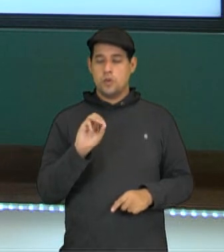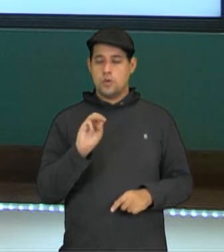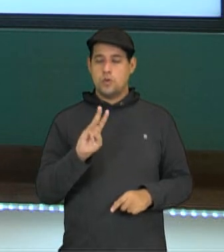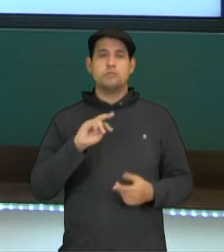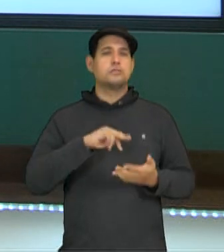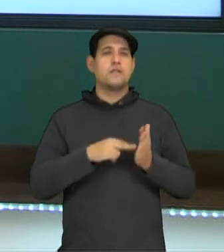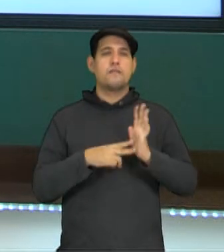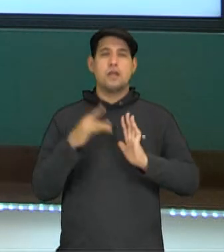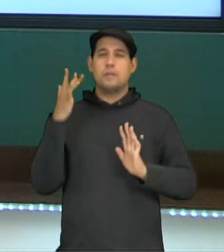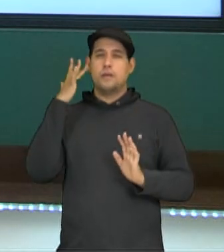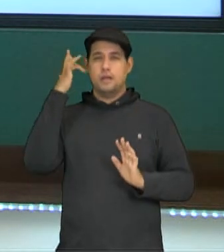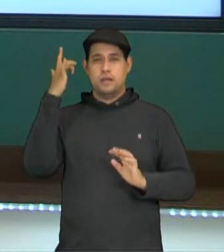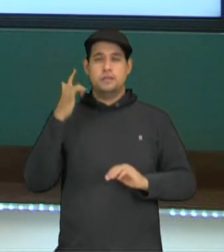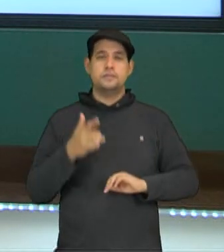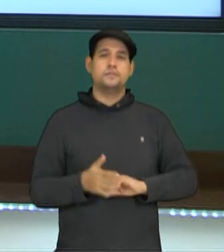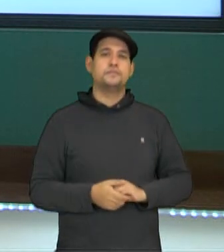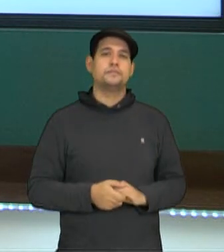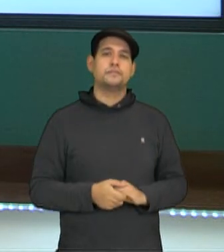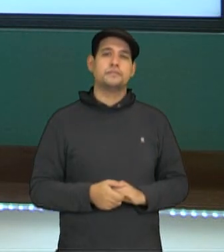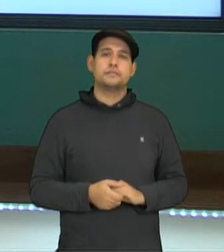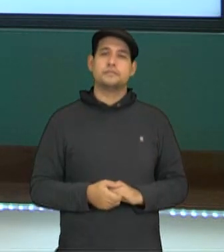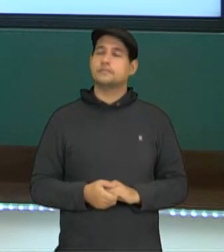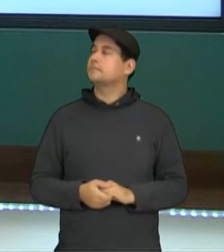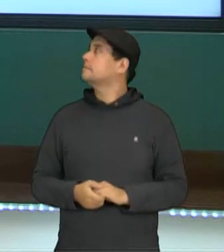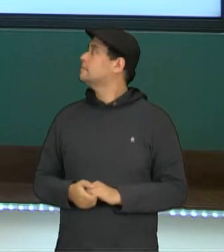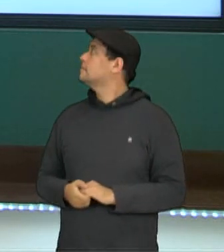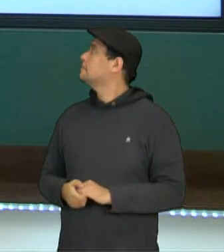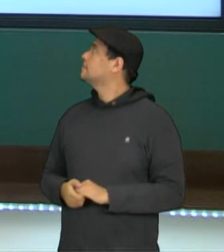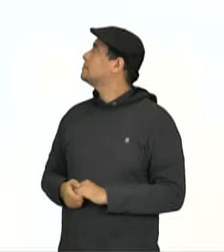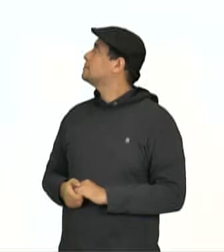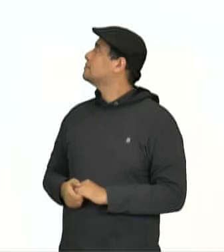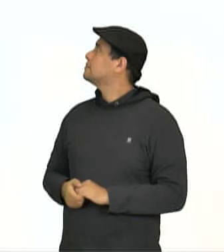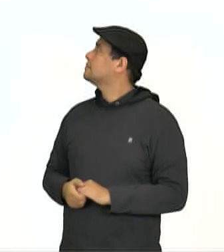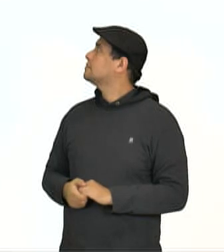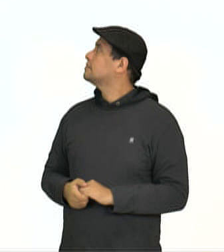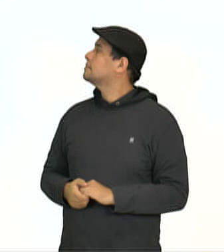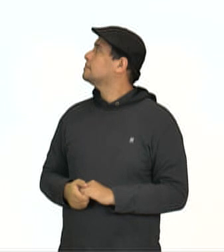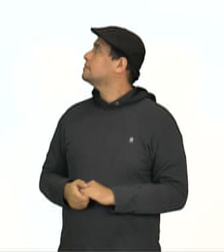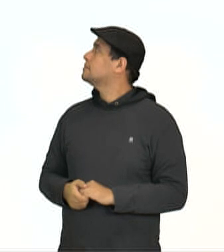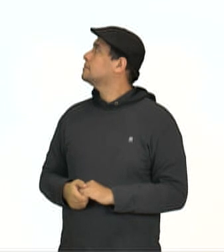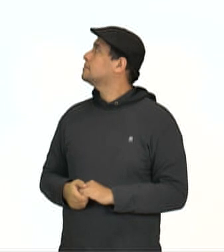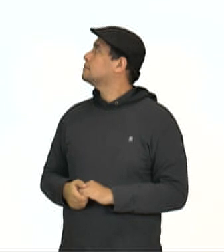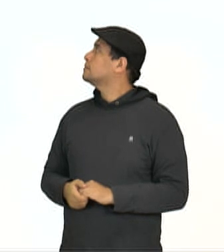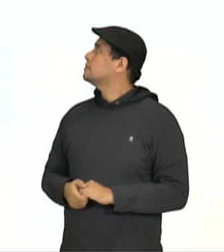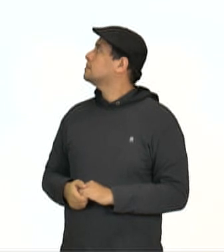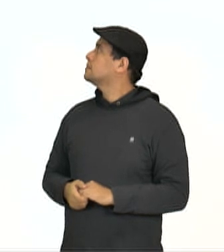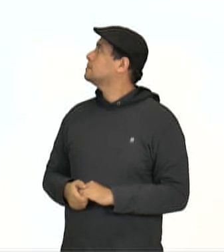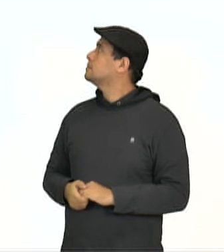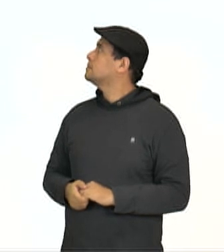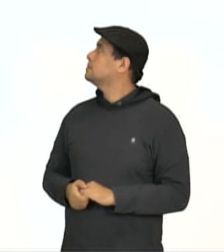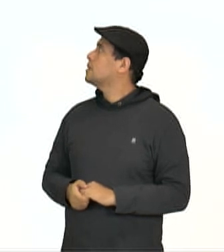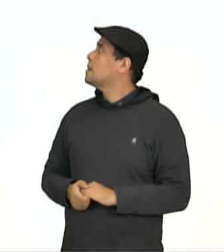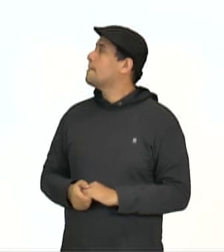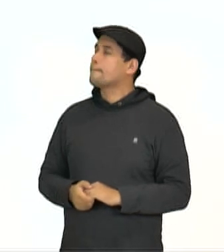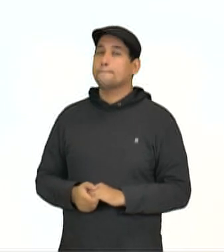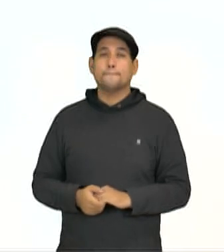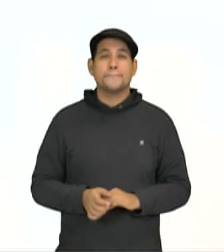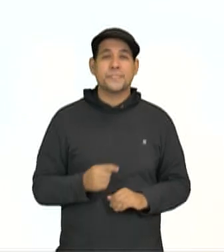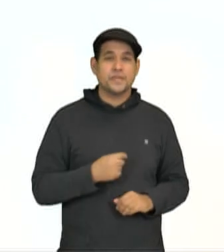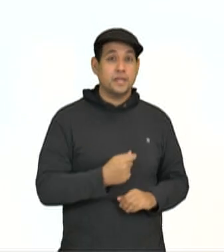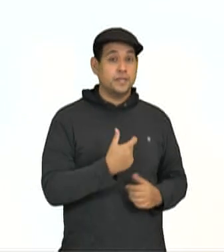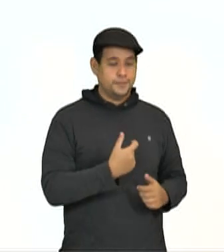a Kelly falando, olha só. I am an architect and I am very satisfied with my job. Eu sou